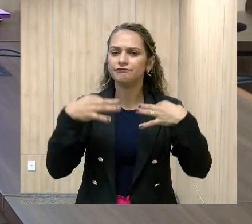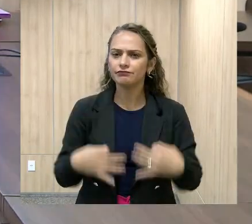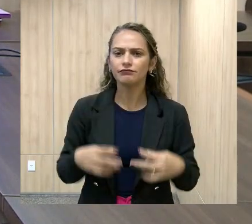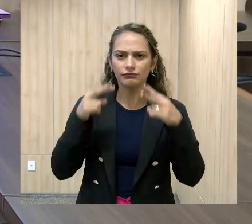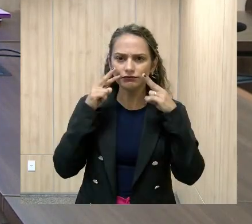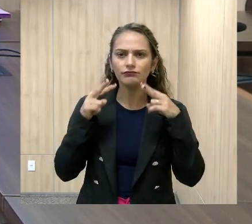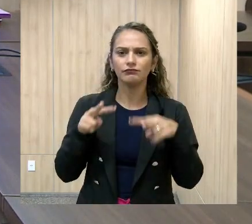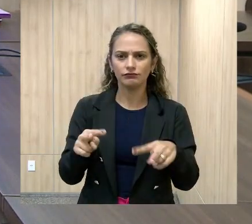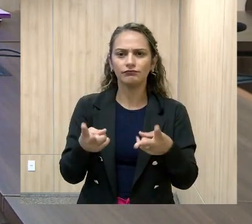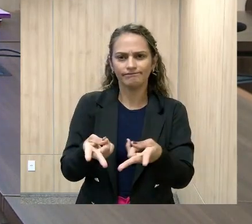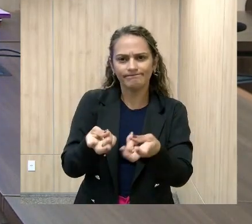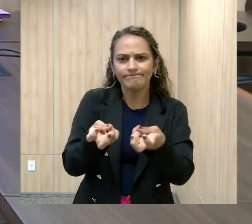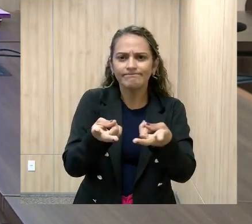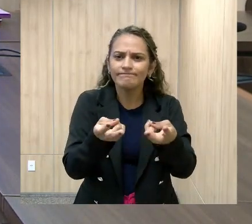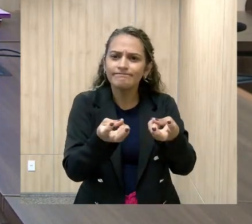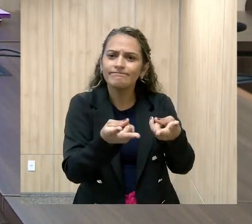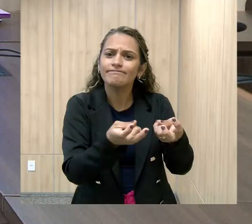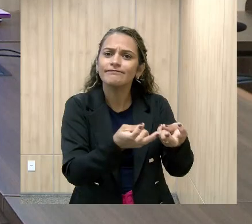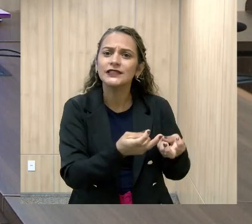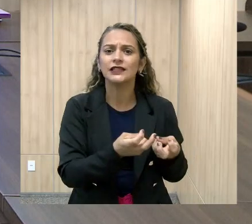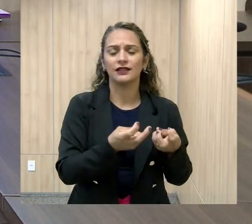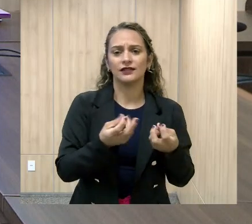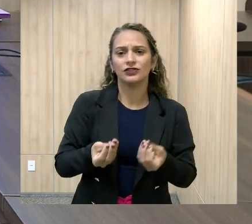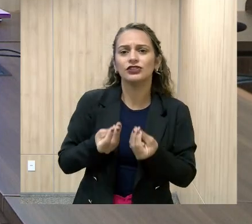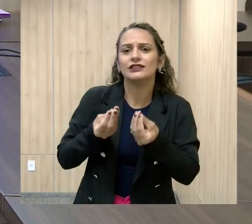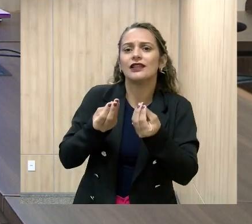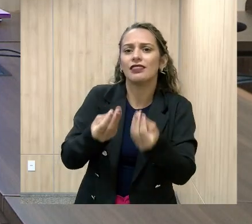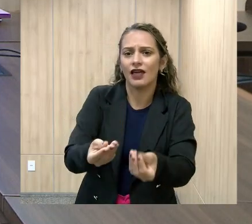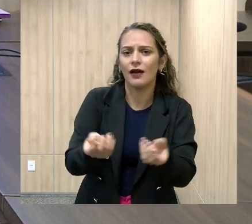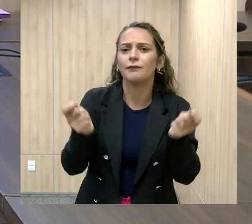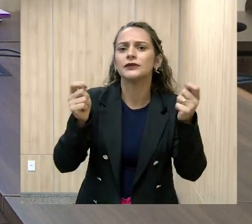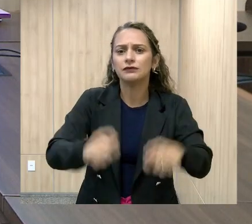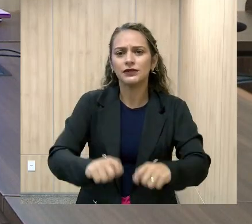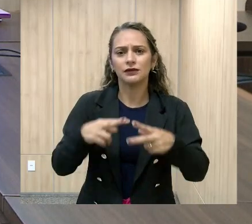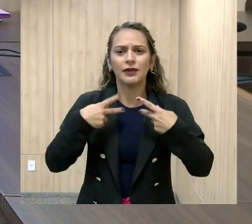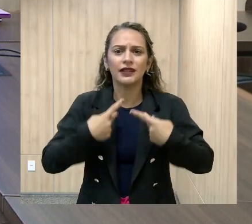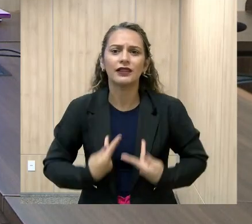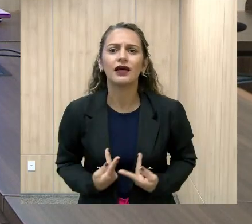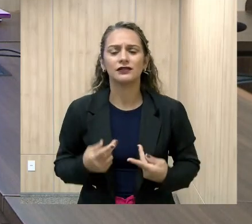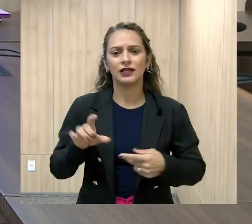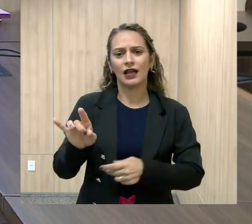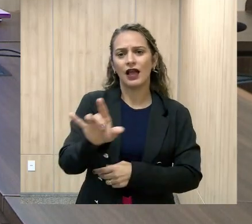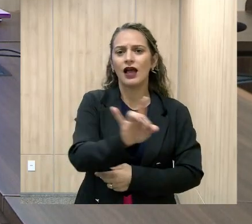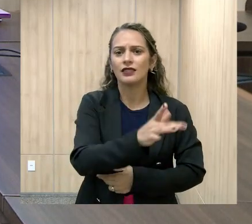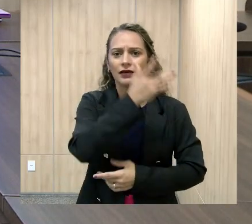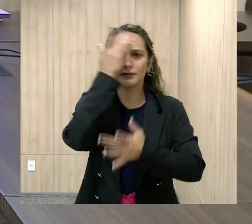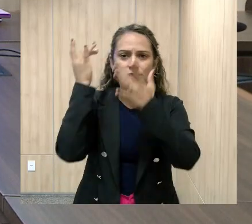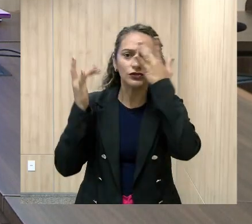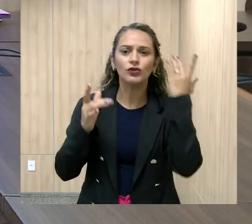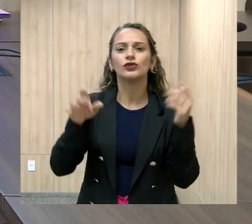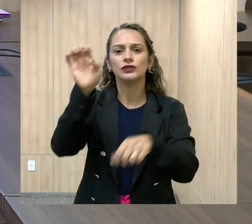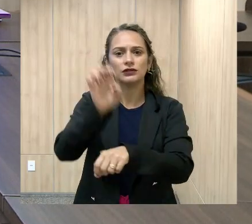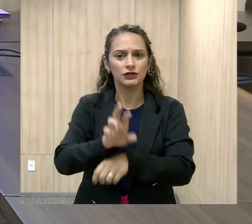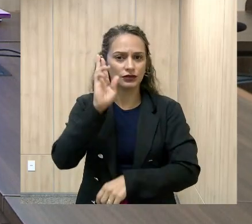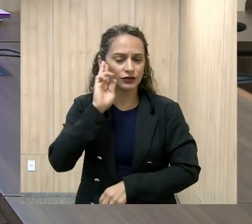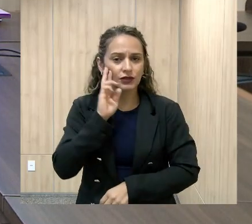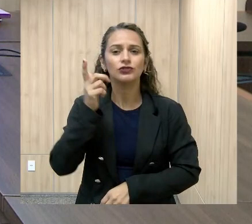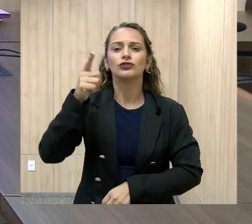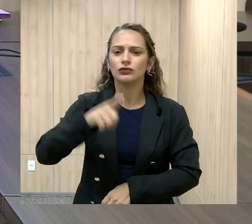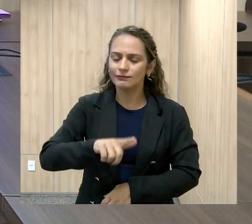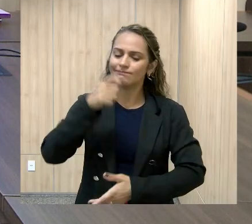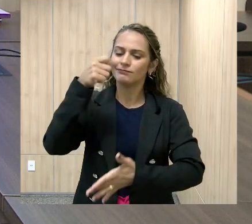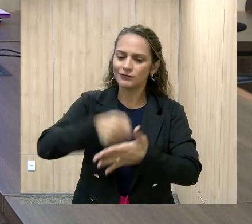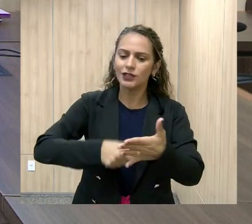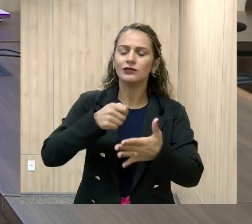tenha esse olhar né o olhar de dar humanidade a cada rondoniência Essa será mais